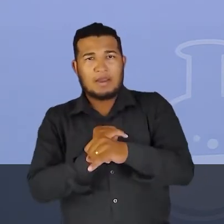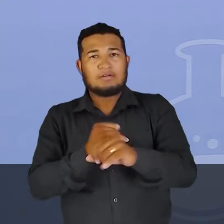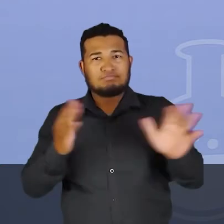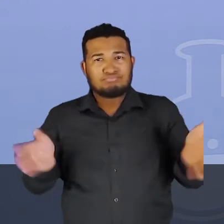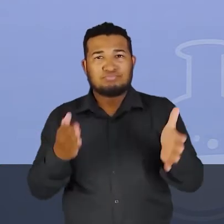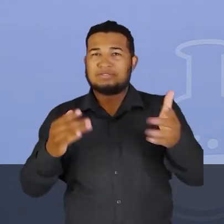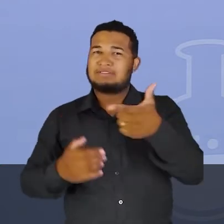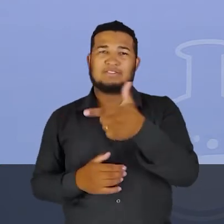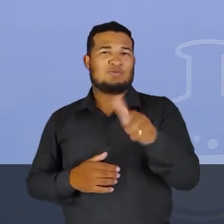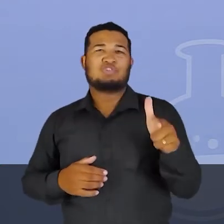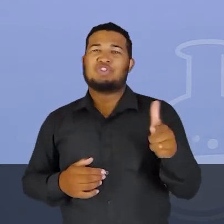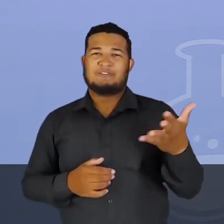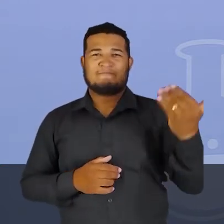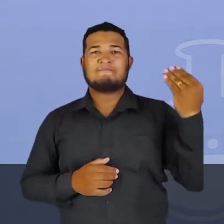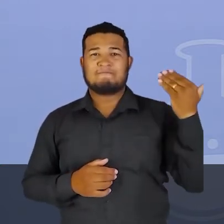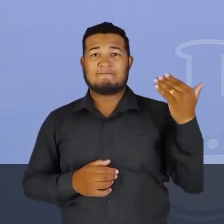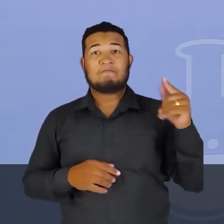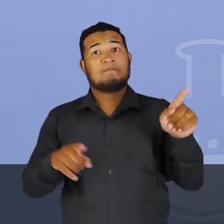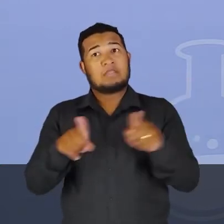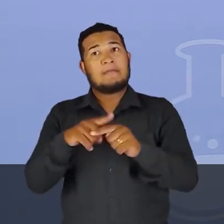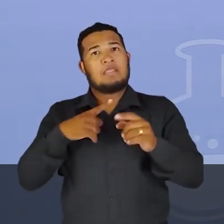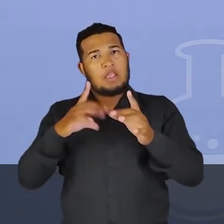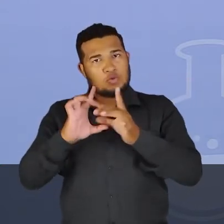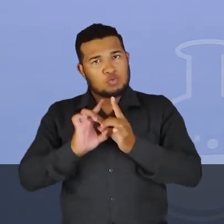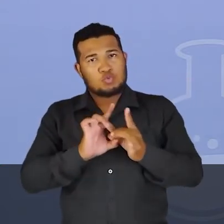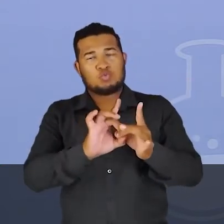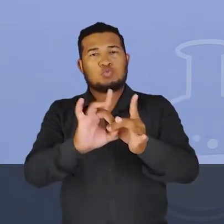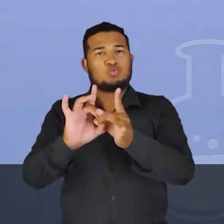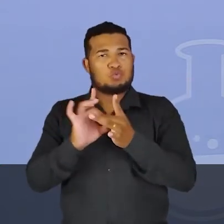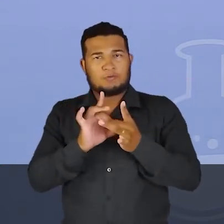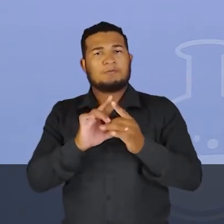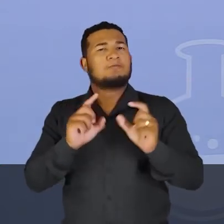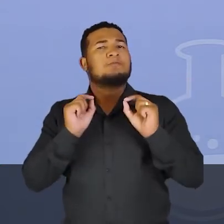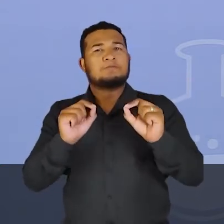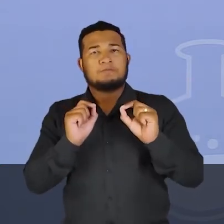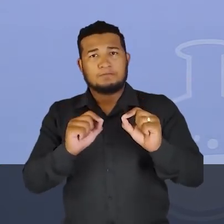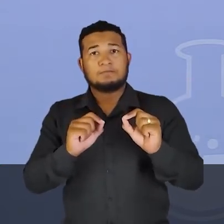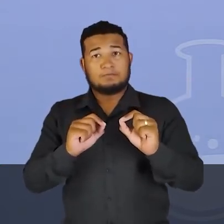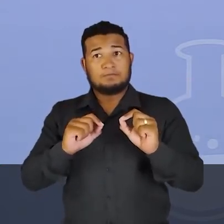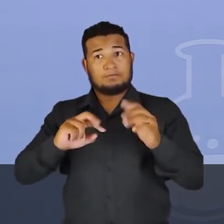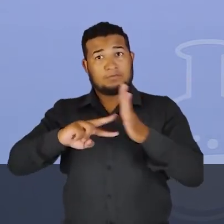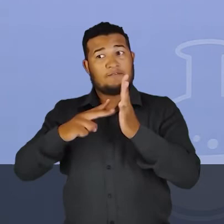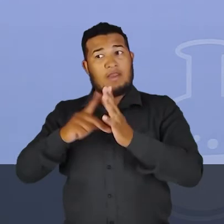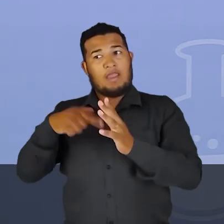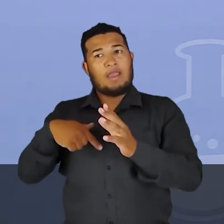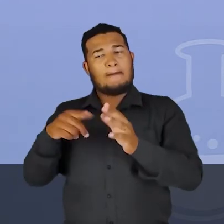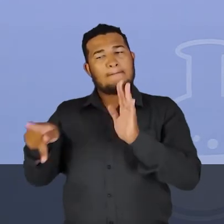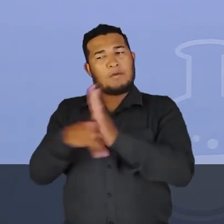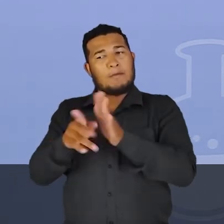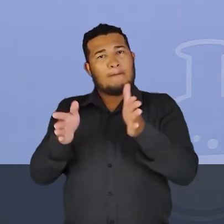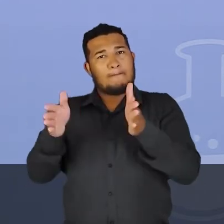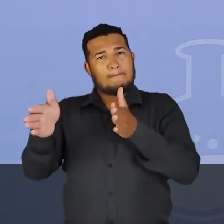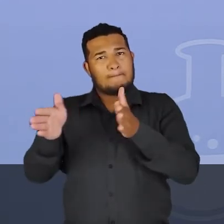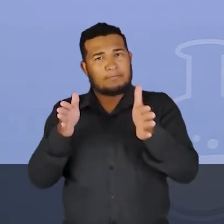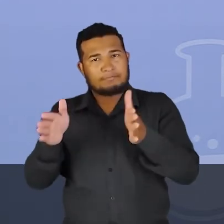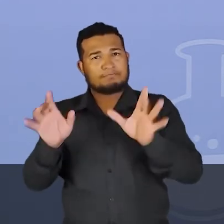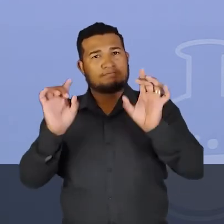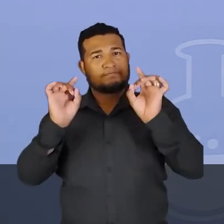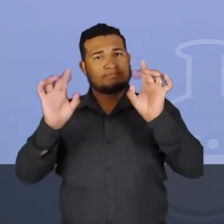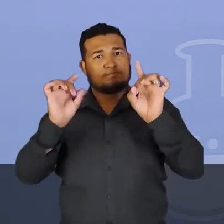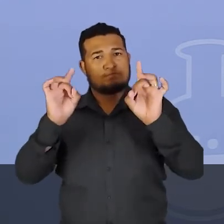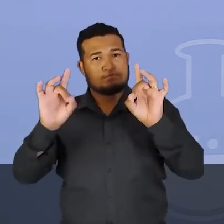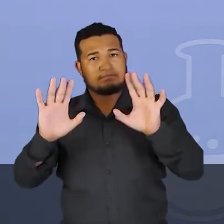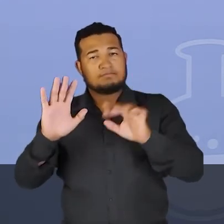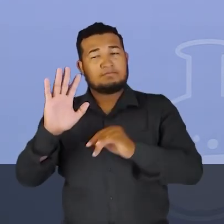Então, esses movimentos também, eles eram conjunturais, ou seja, tinham a ver com aquele período, com o que estava